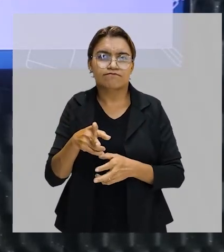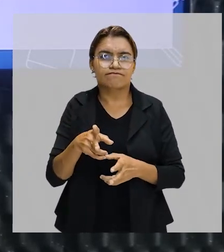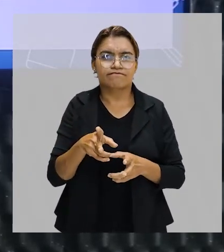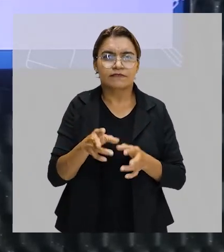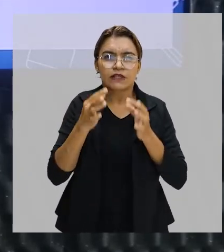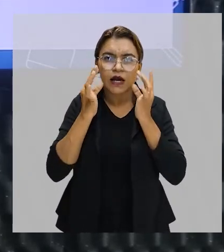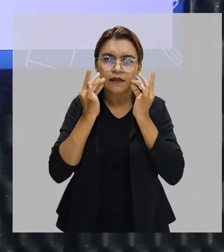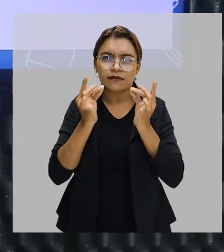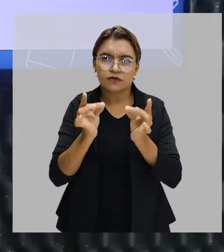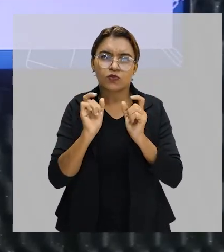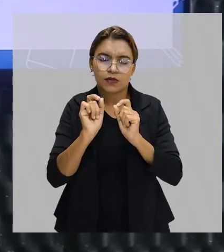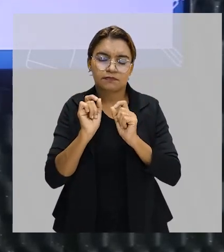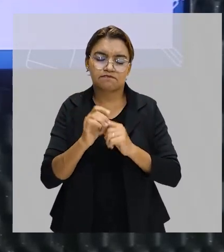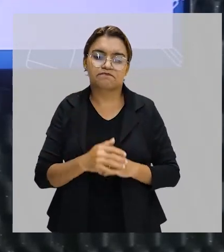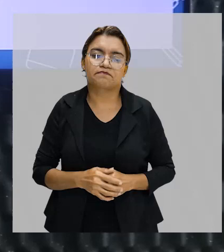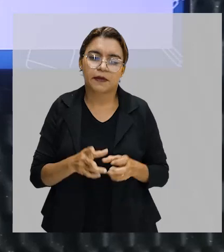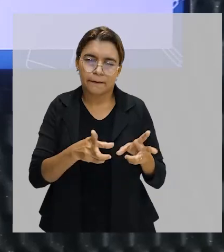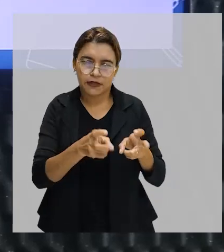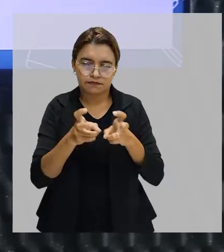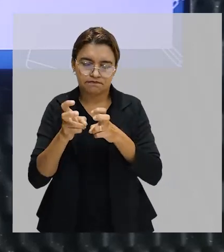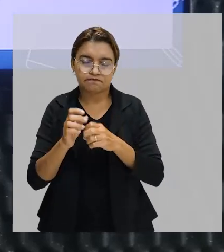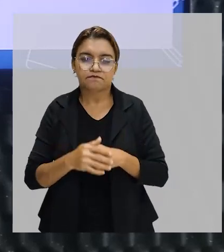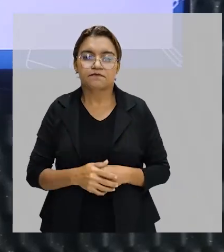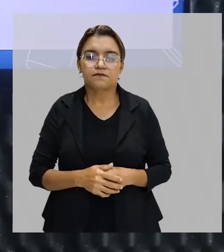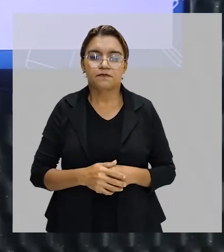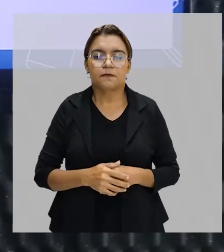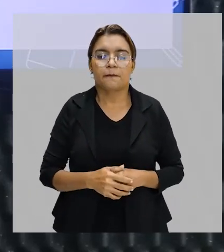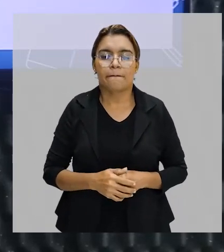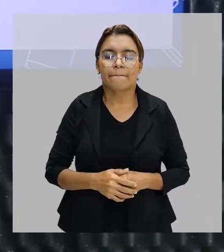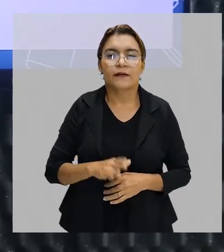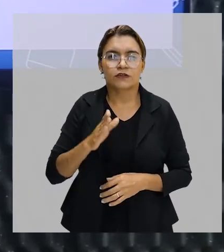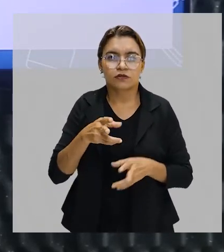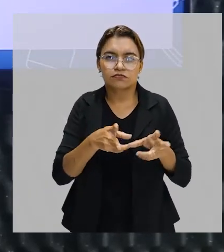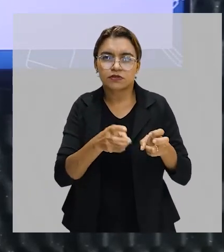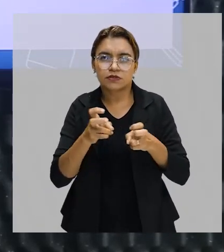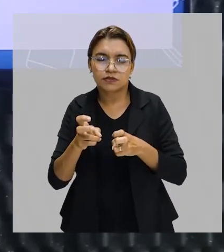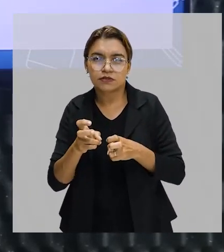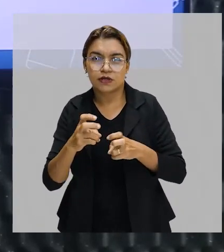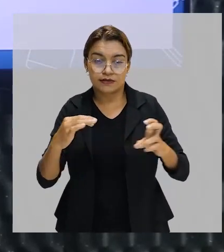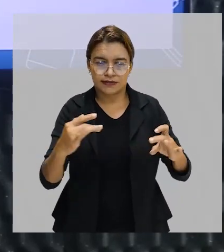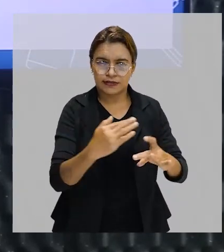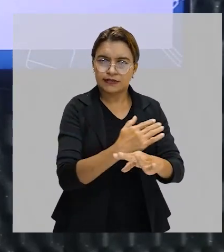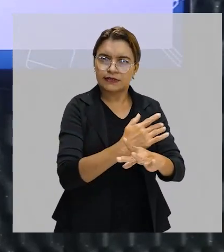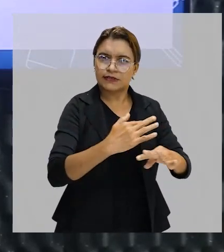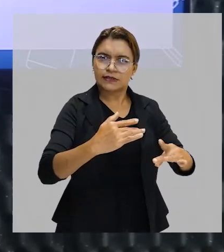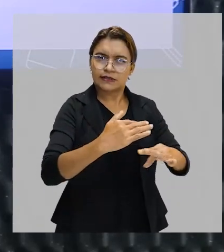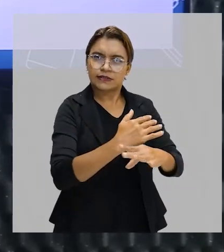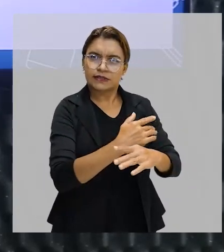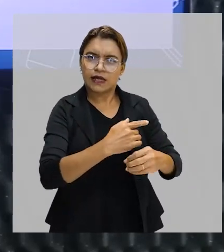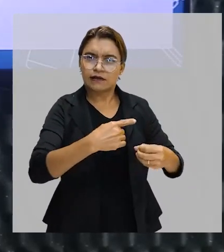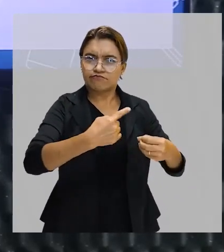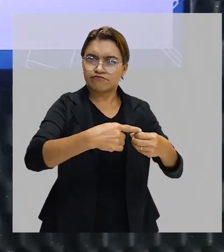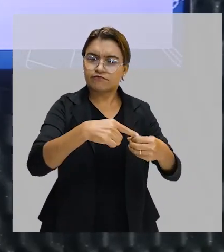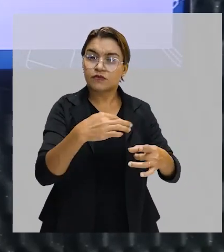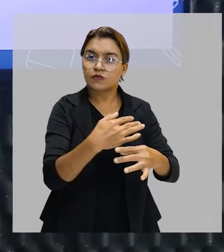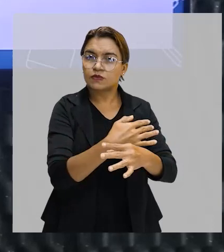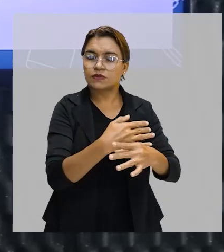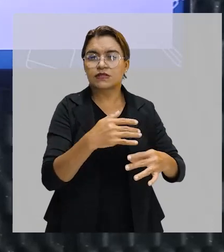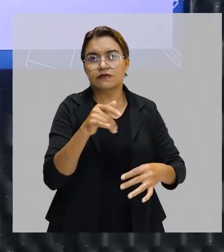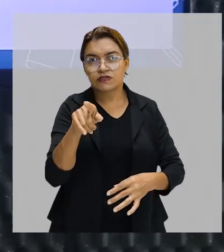atenção? Vou fazer aqui, vou polemizar uma coisa. Você já prestou atenção nas grandes cidades? Por exemplo,